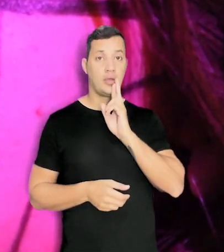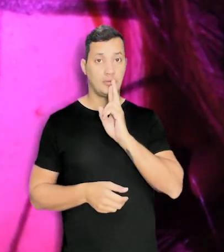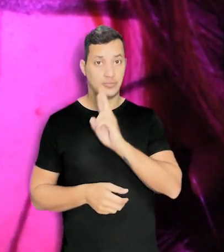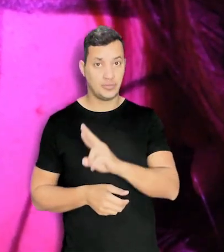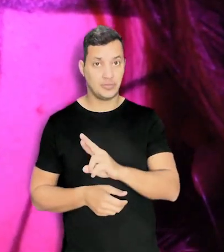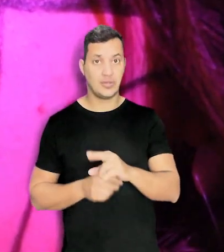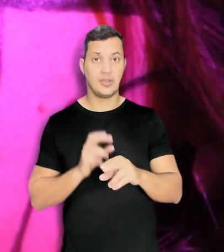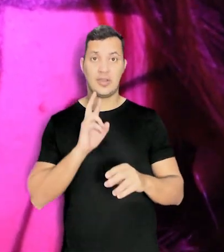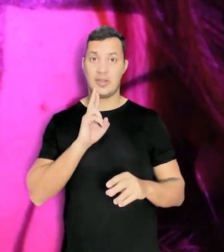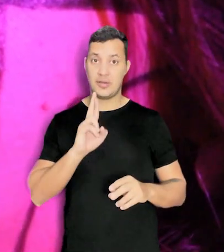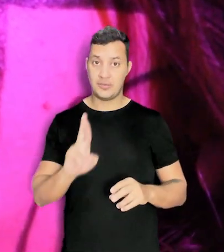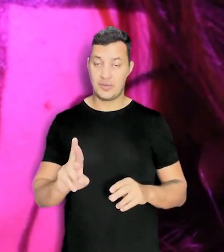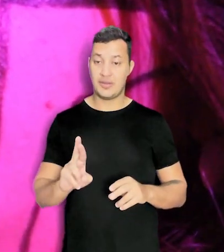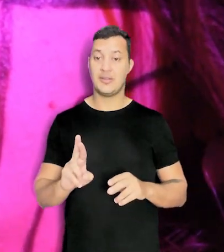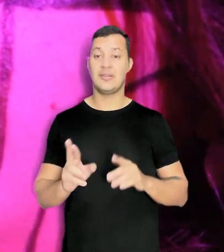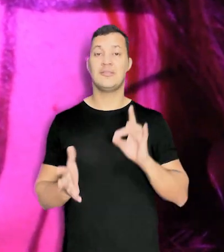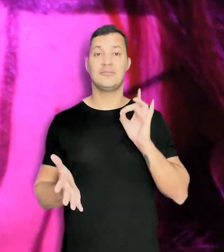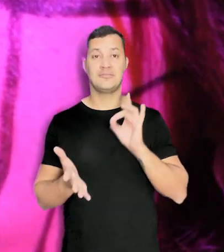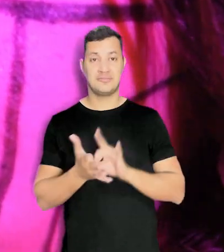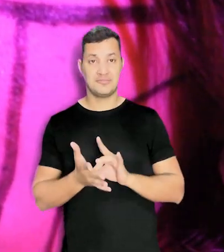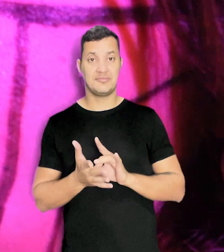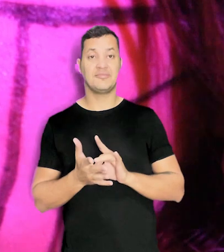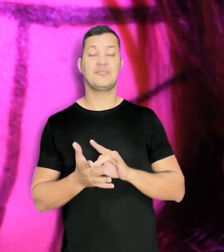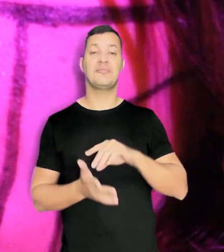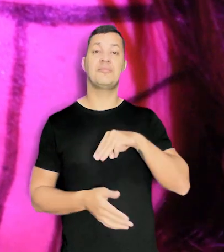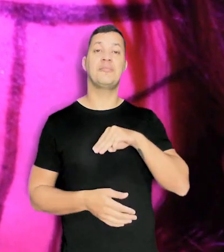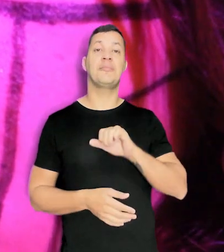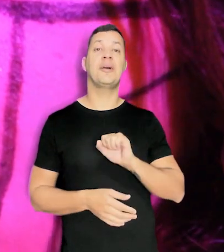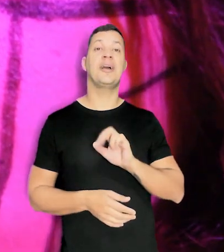anojado, mas és Marabá.